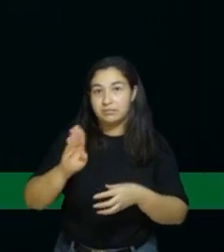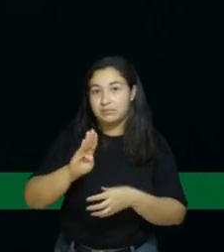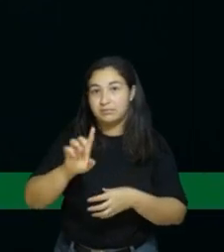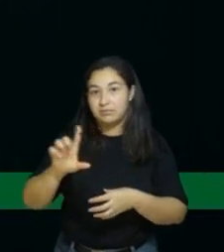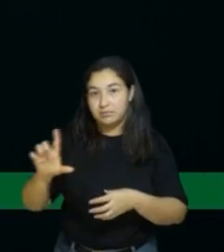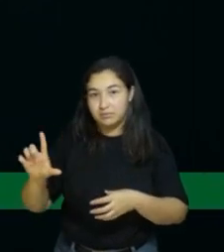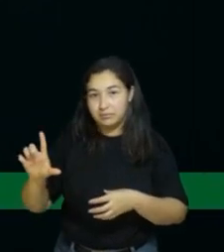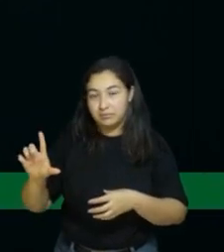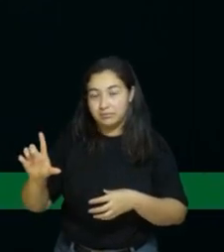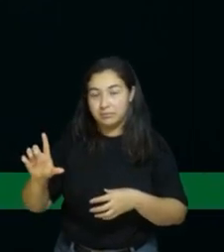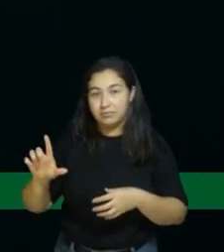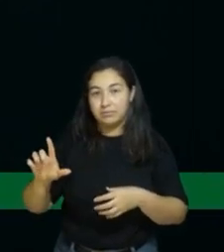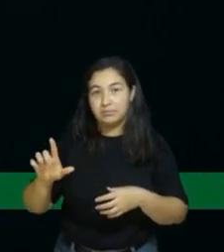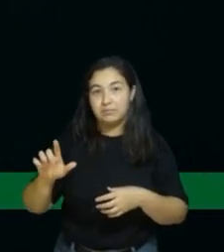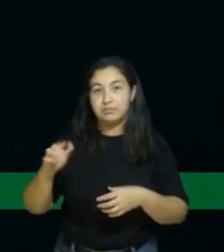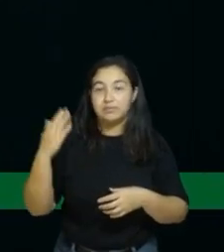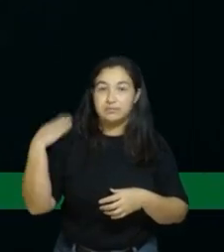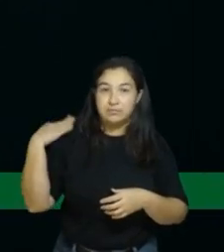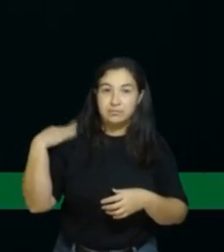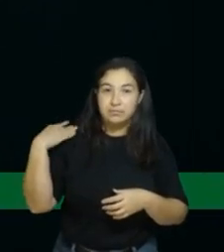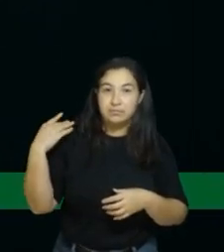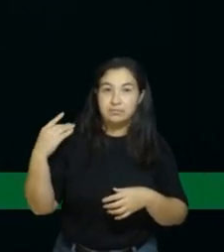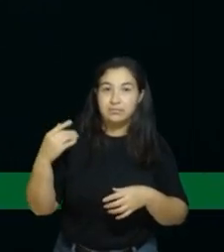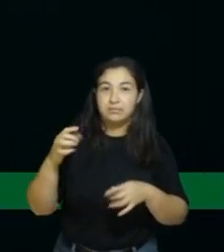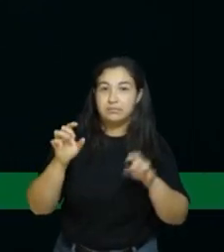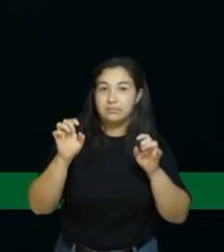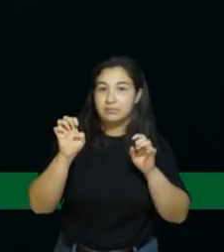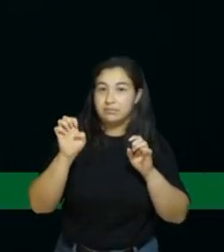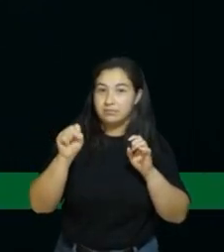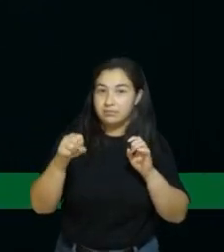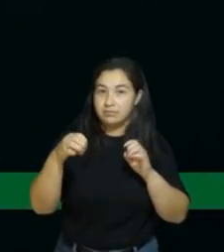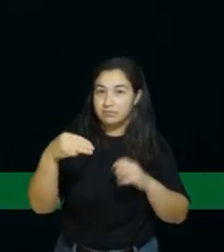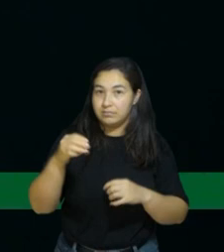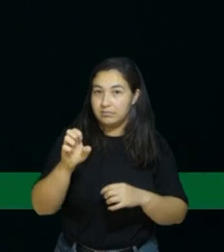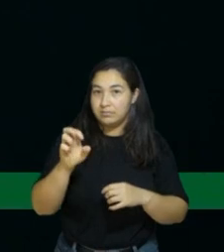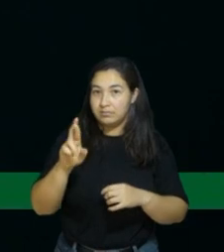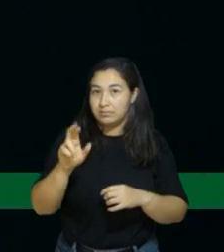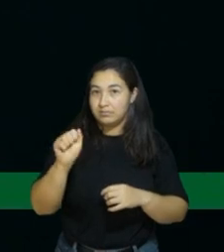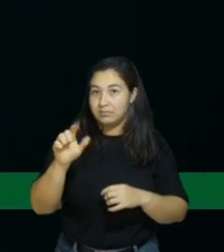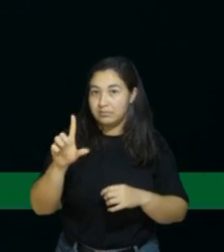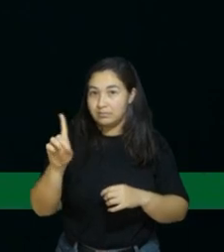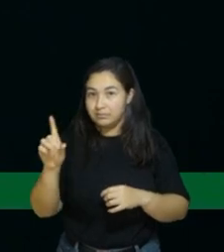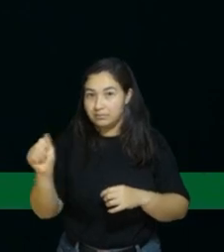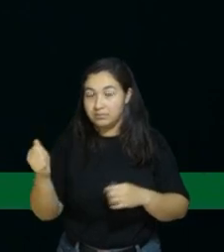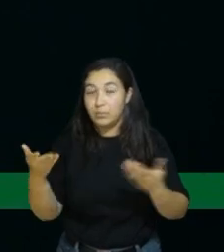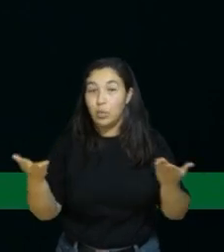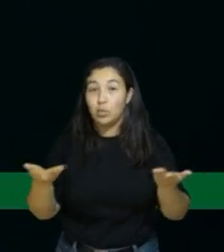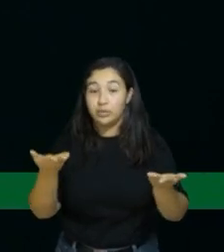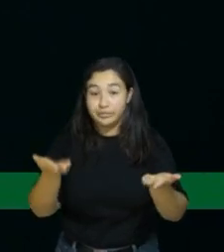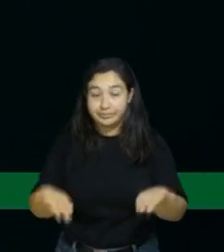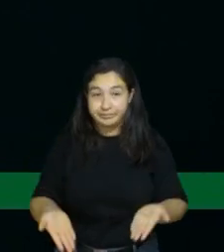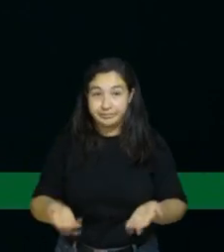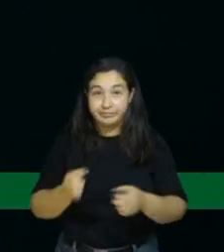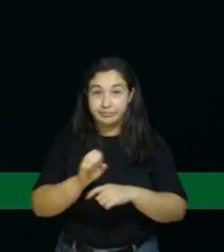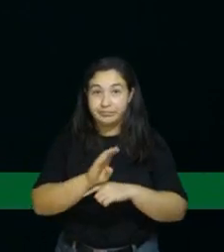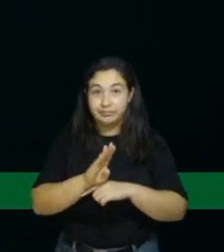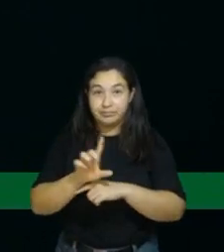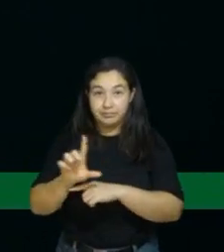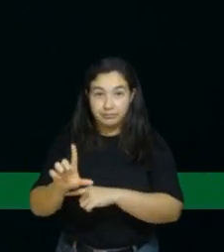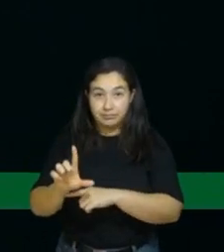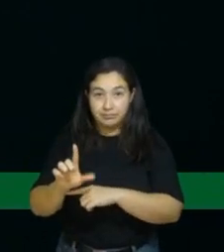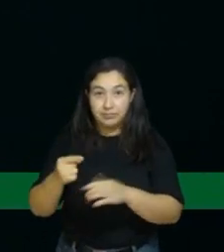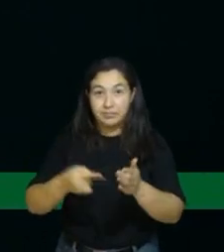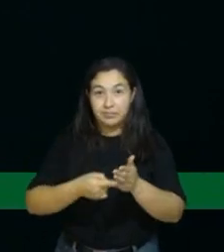Costa Esmeralda e eh Hoje nós estamos aqui em Blumenau para essa primeira sessão Itinerante em